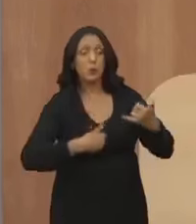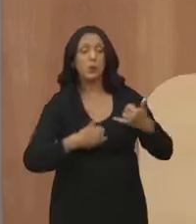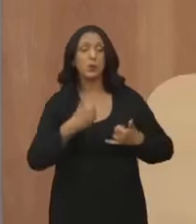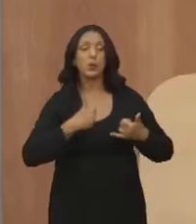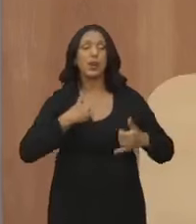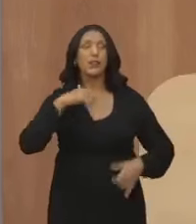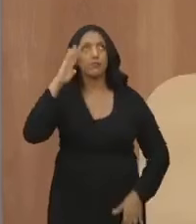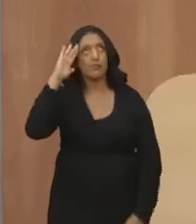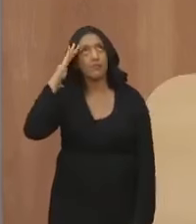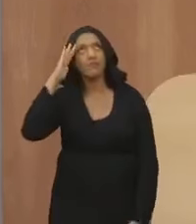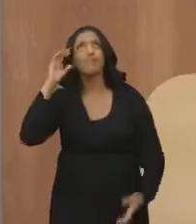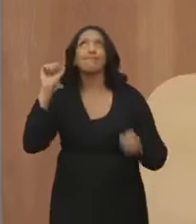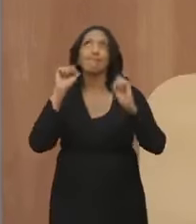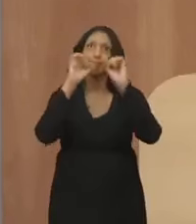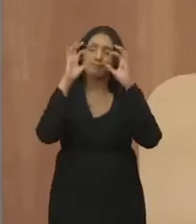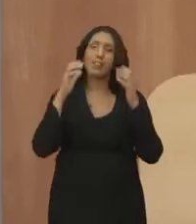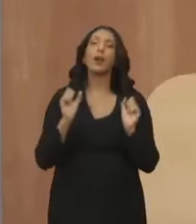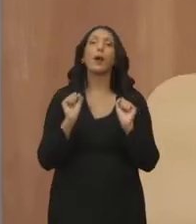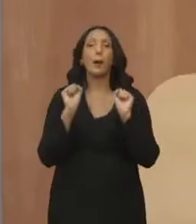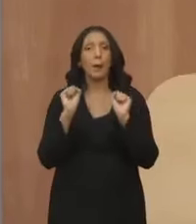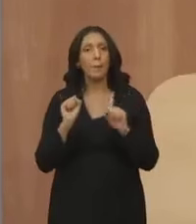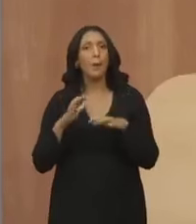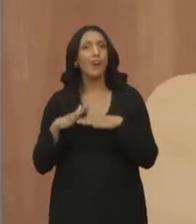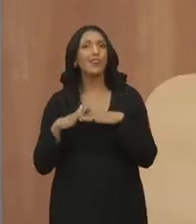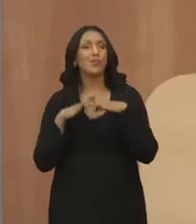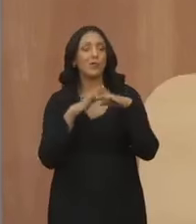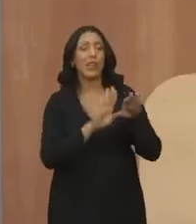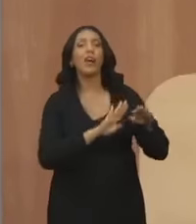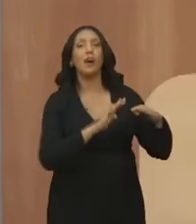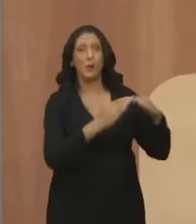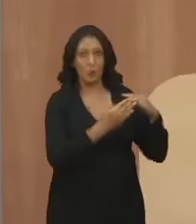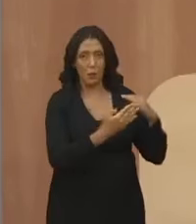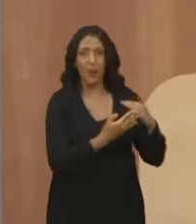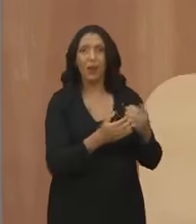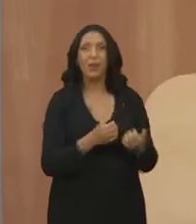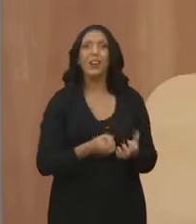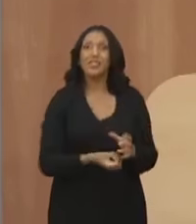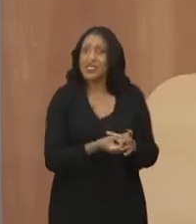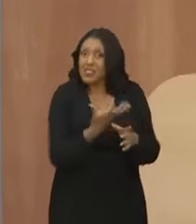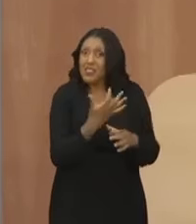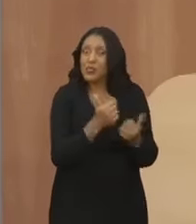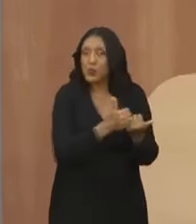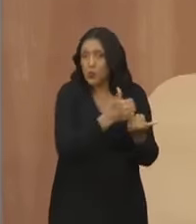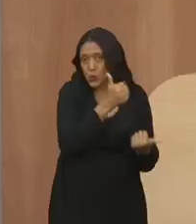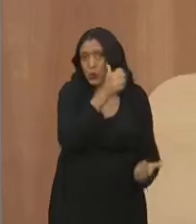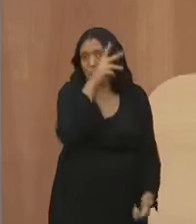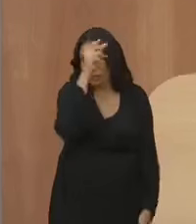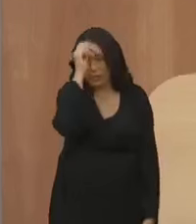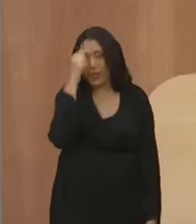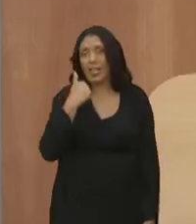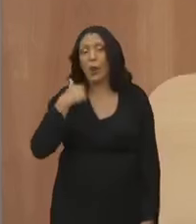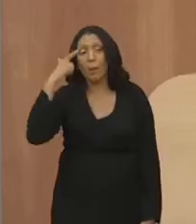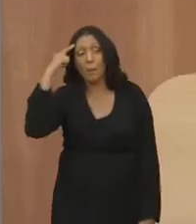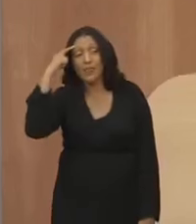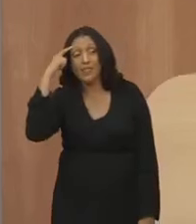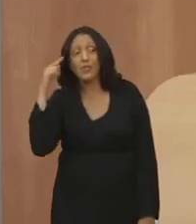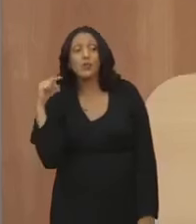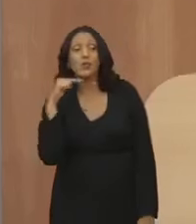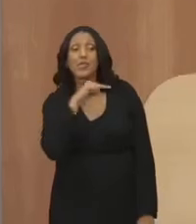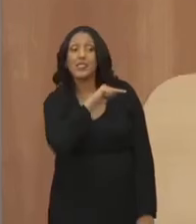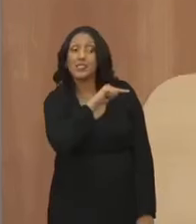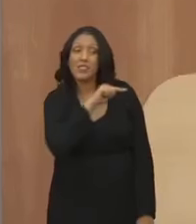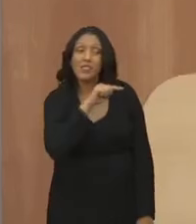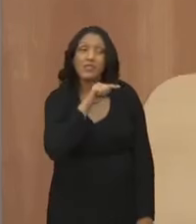e para que as conquistas cheguem com mais rapidez e fluidez. Então, por vocês, pela